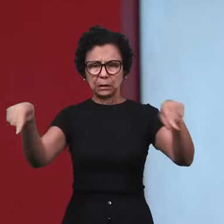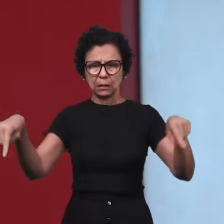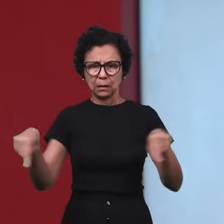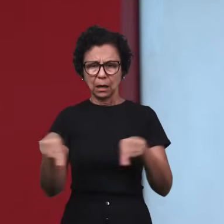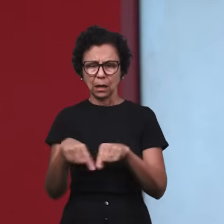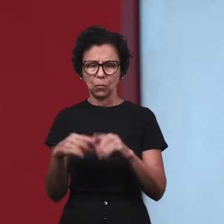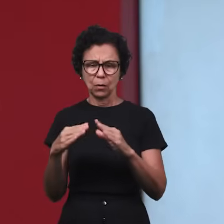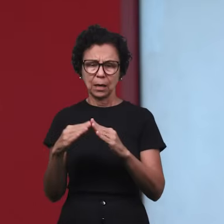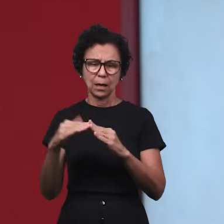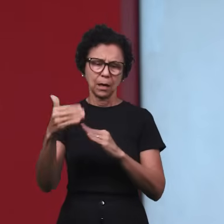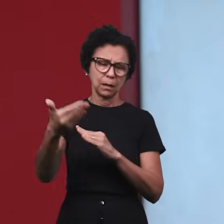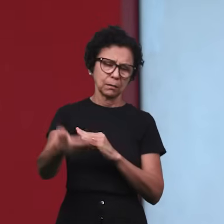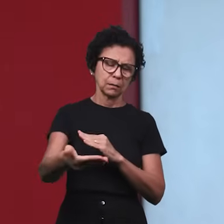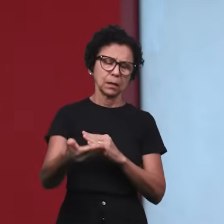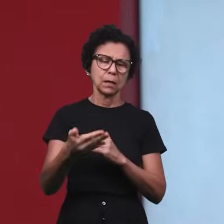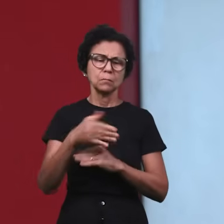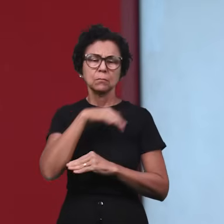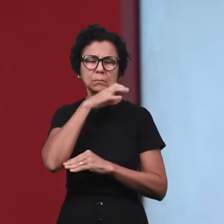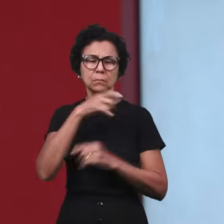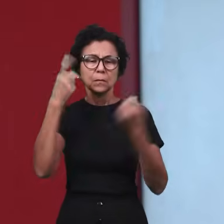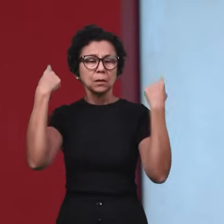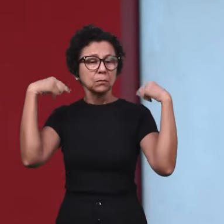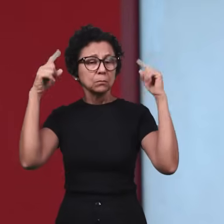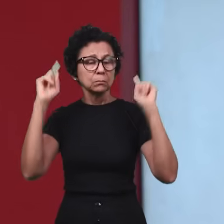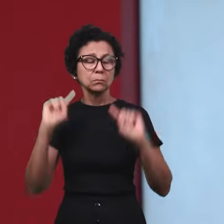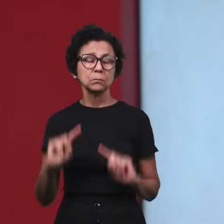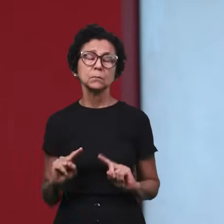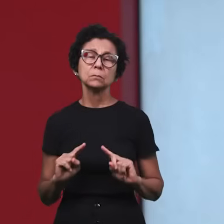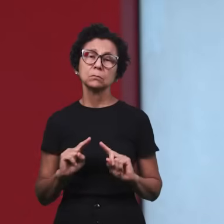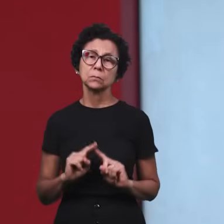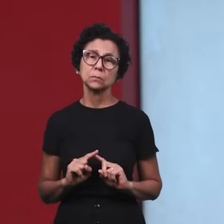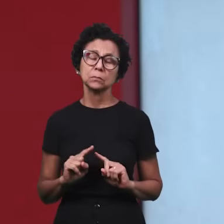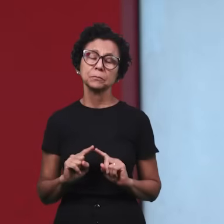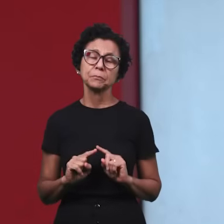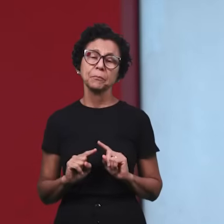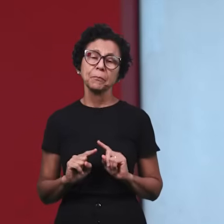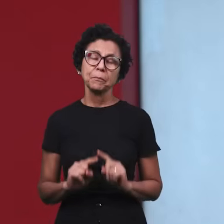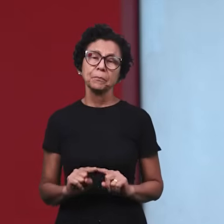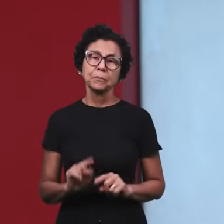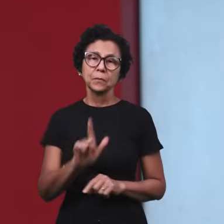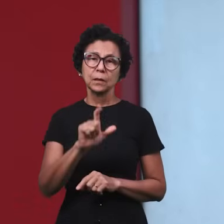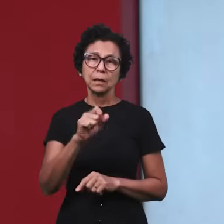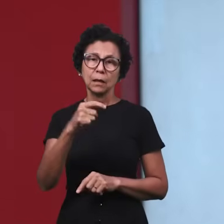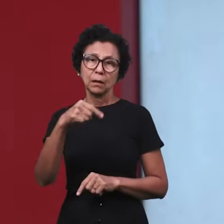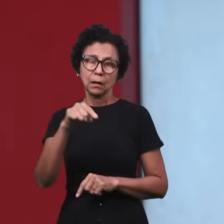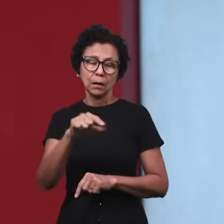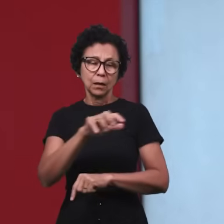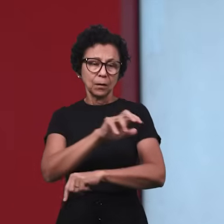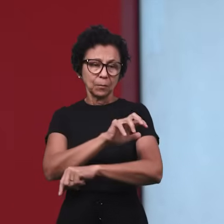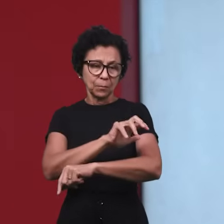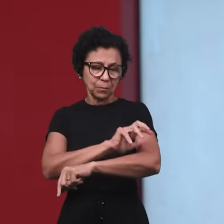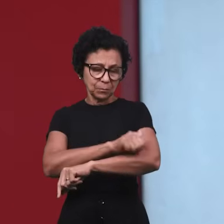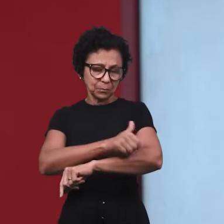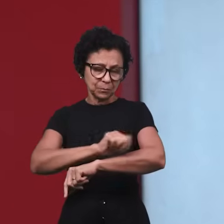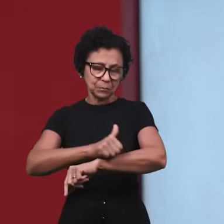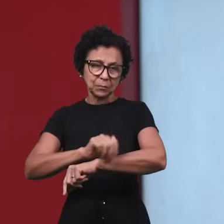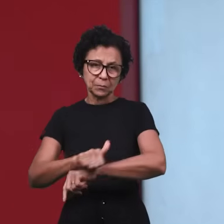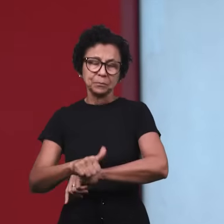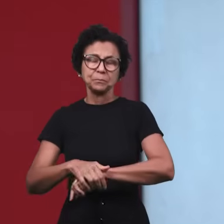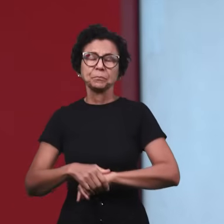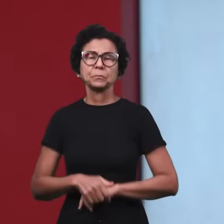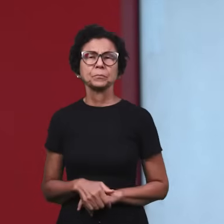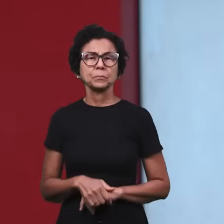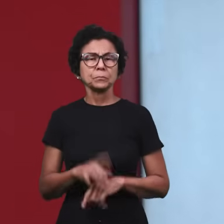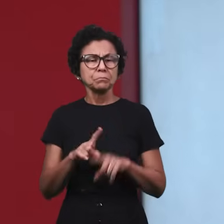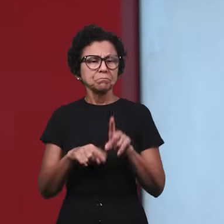né, possuir uma ovelha. A lã então era um produto acessível. E quando nós olhamos de uma forma profética para